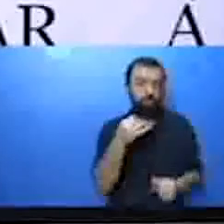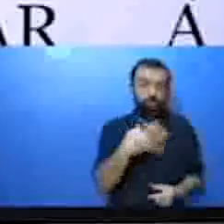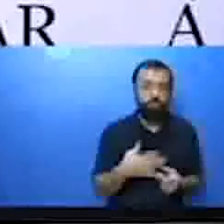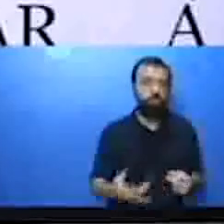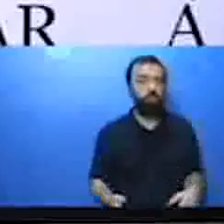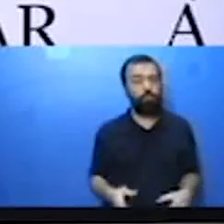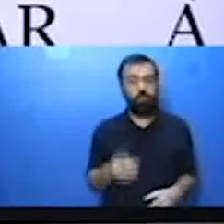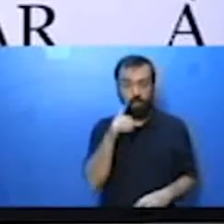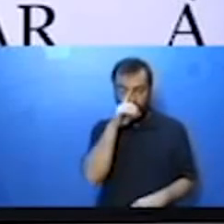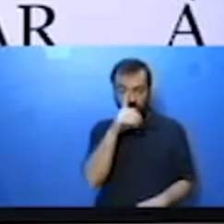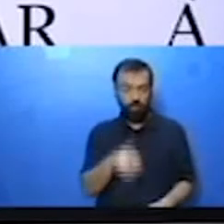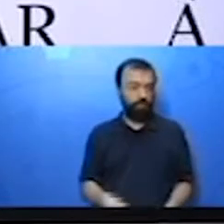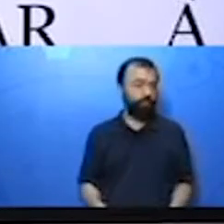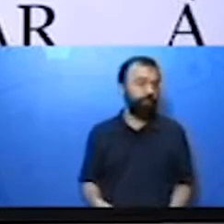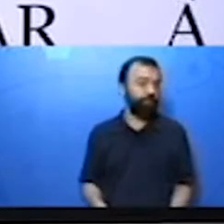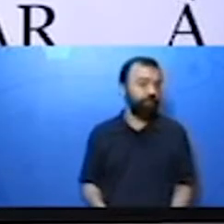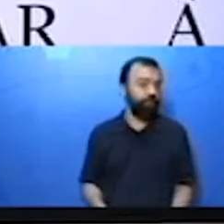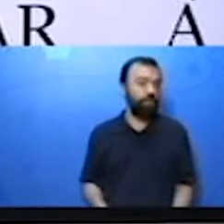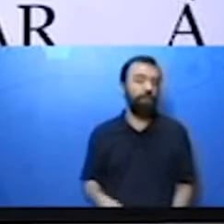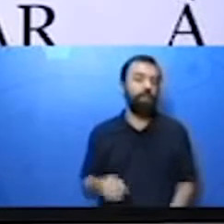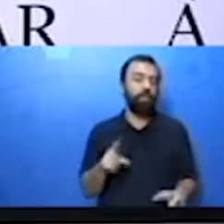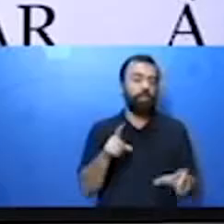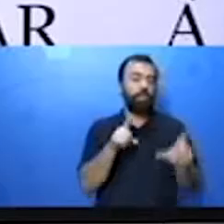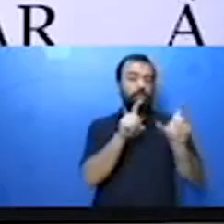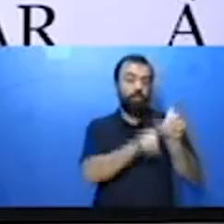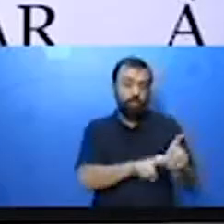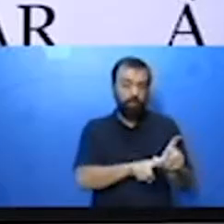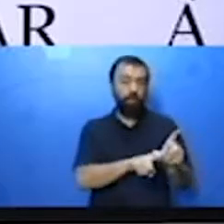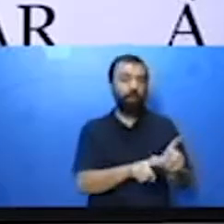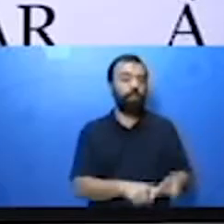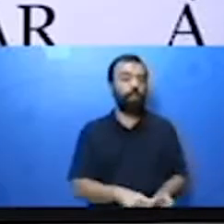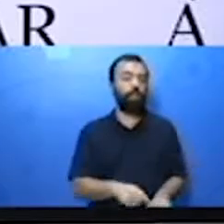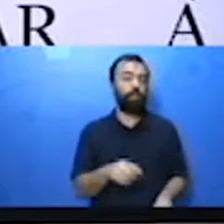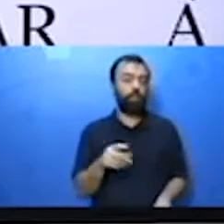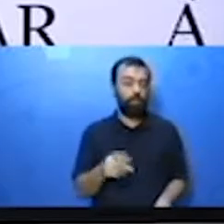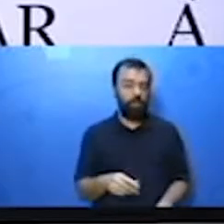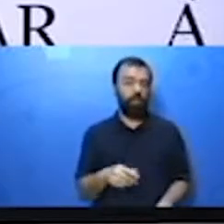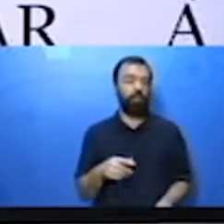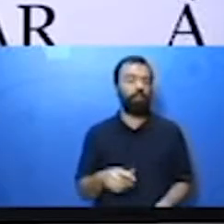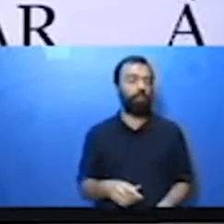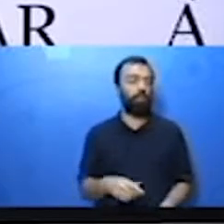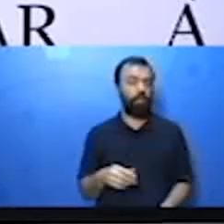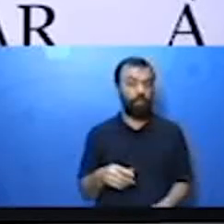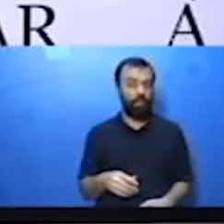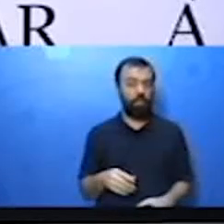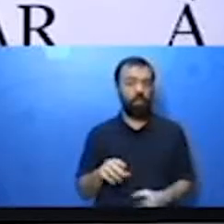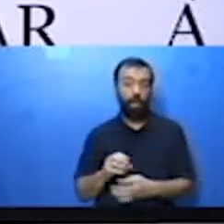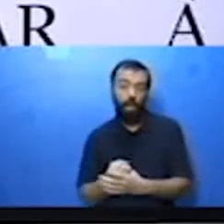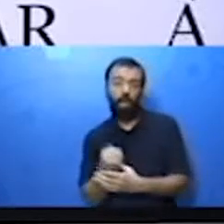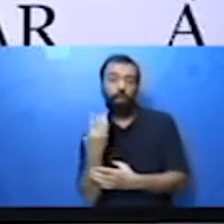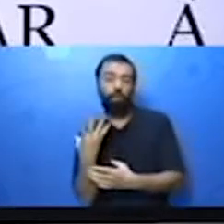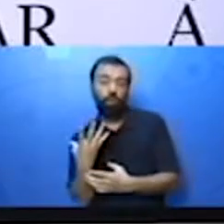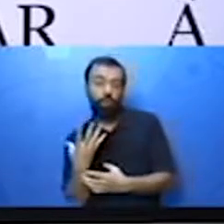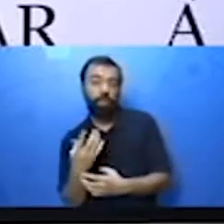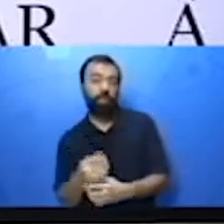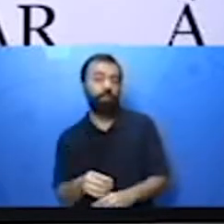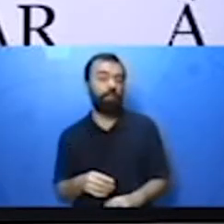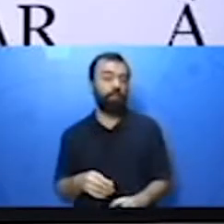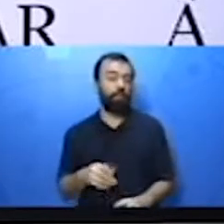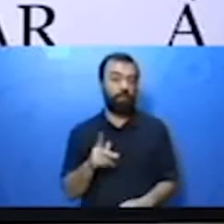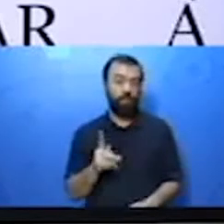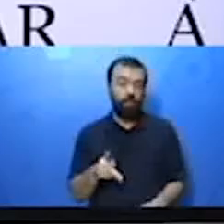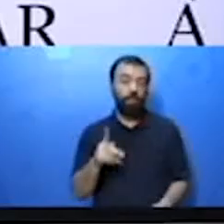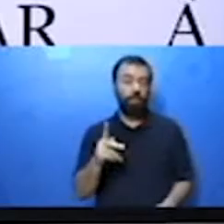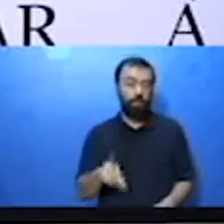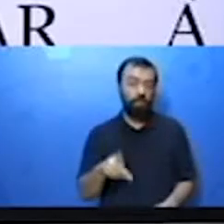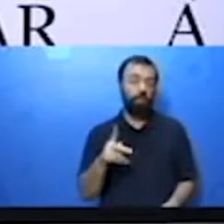remédio reagir. A dependência é muito frequente, principalmente dos remédios para dormir, que é um